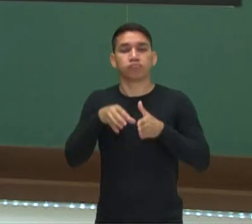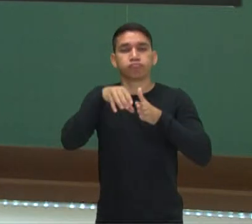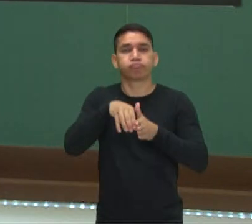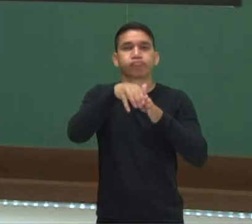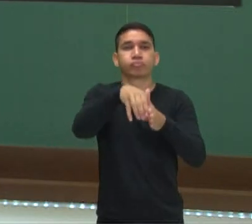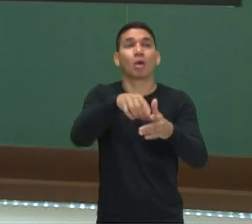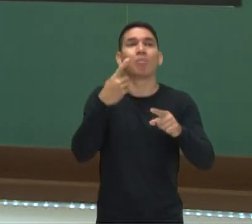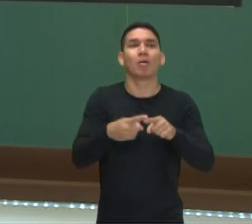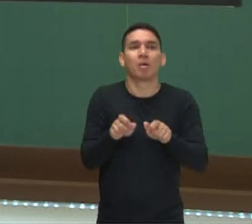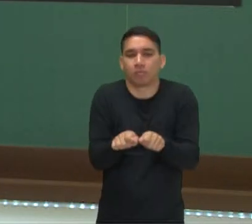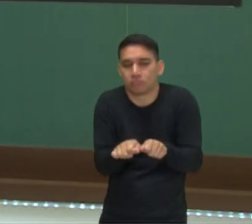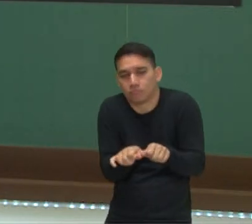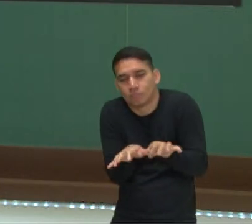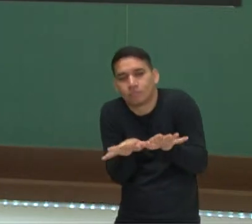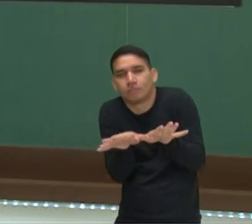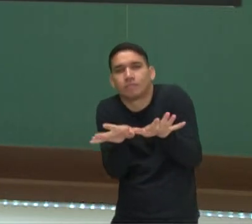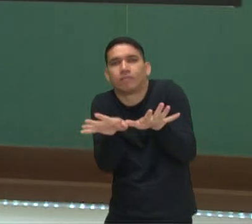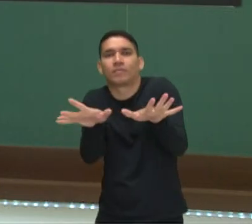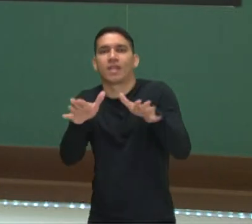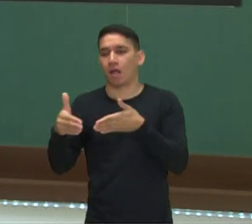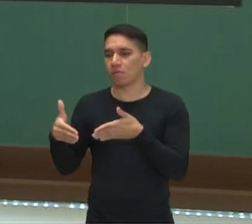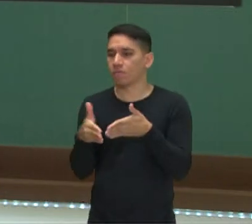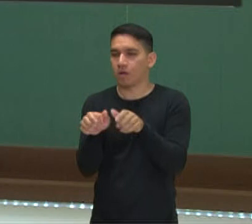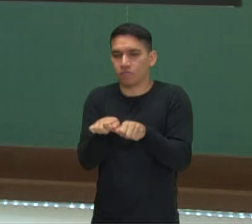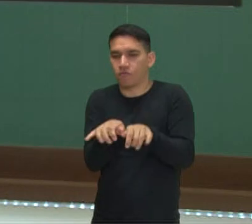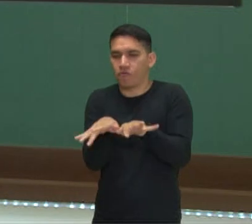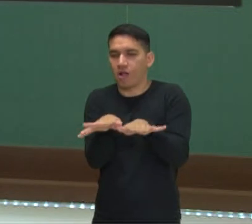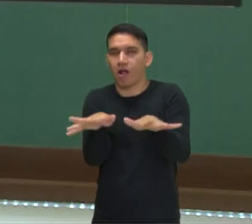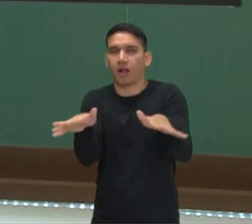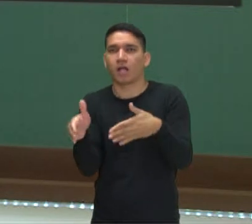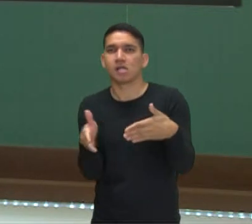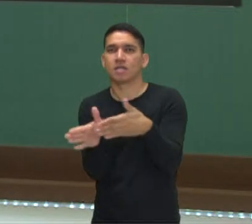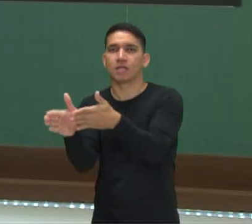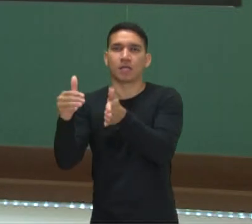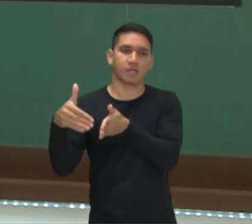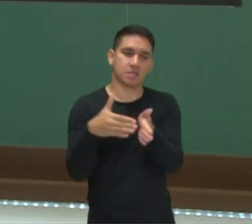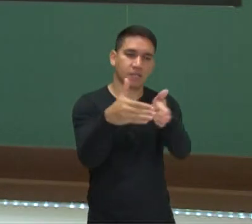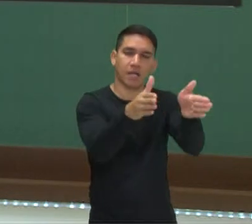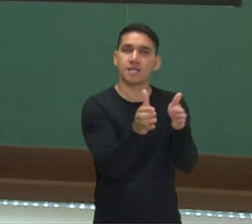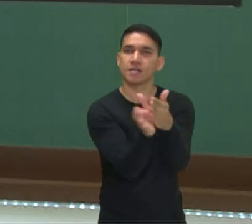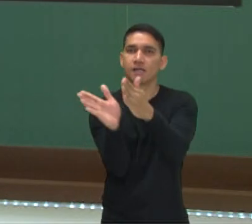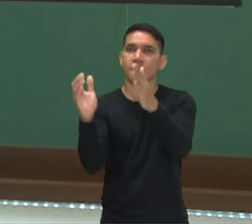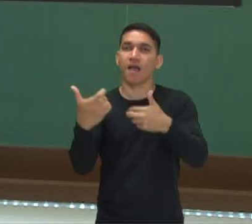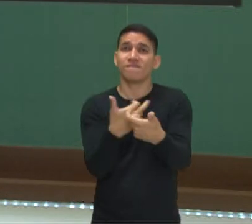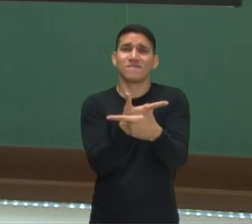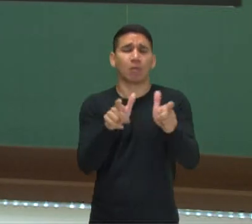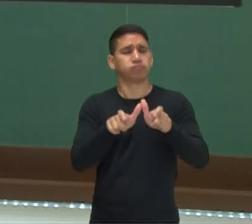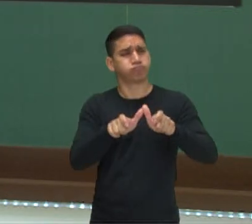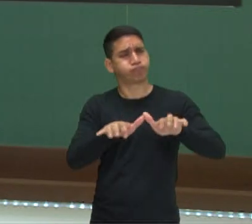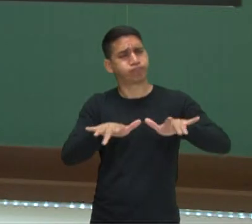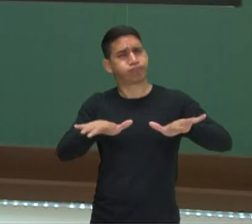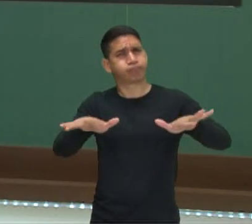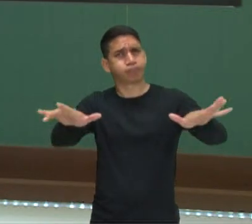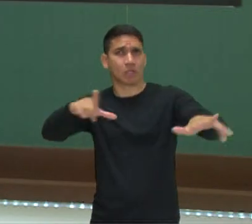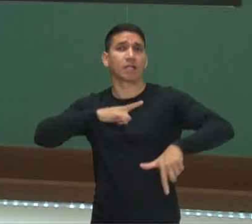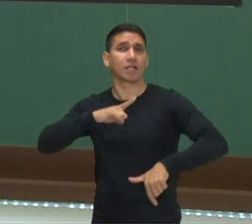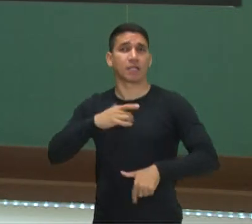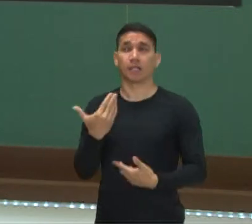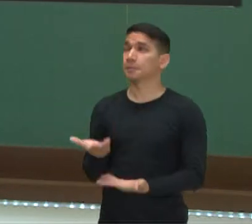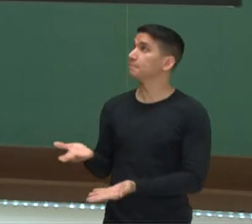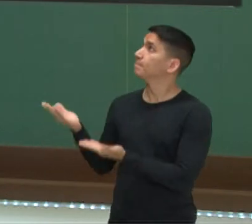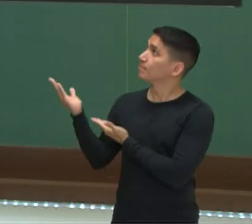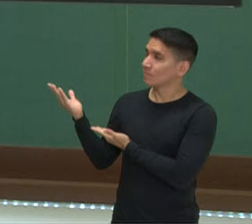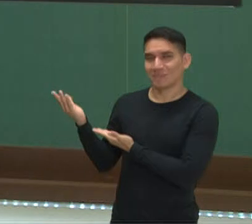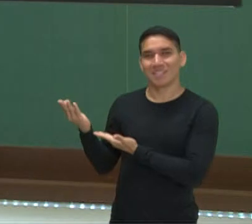uma rede hidroviária ali, né, de rios muito grande, muito ampla, de